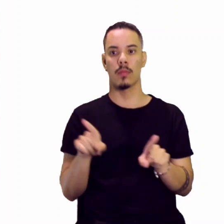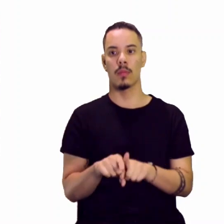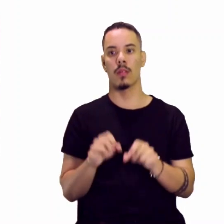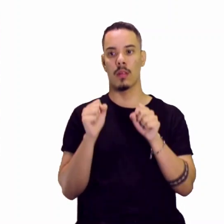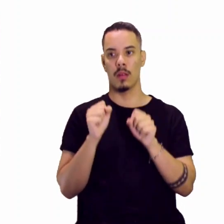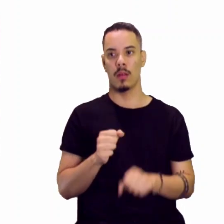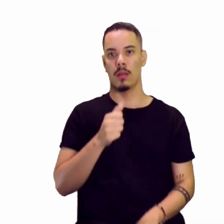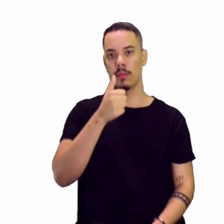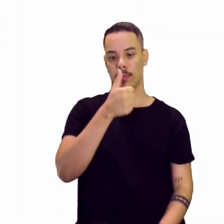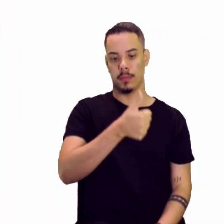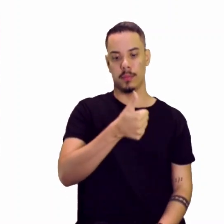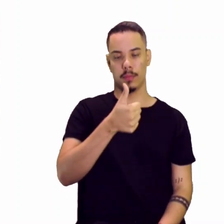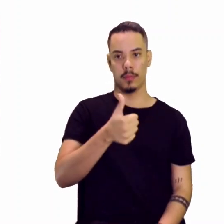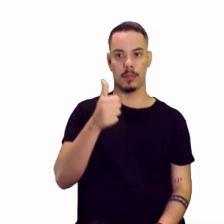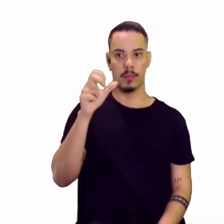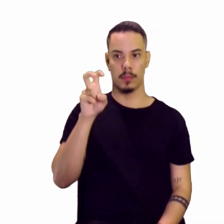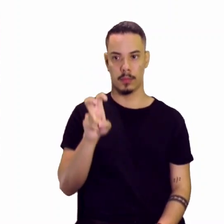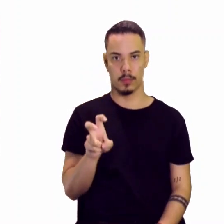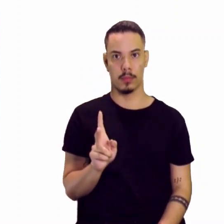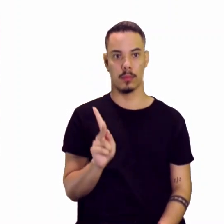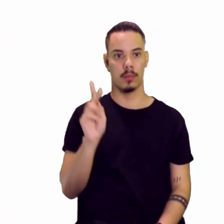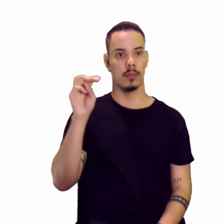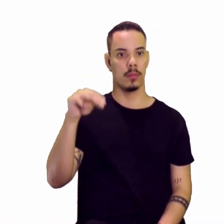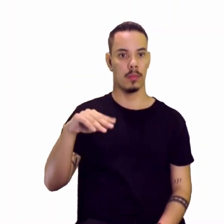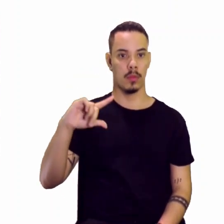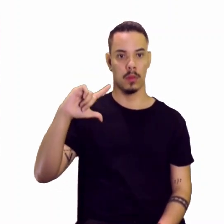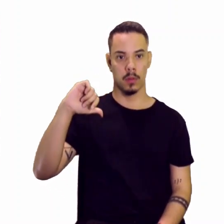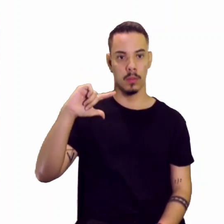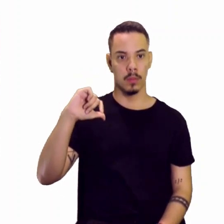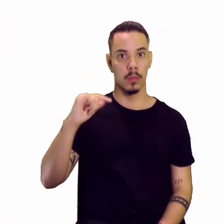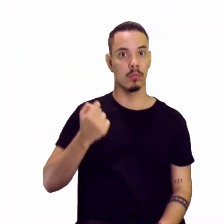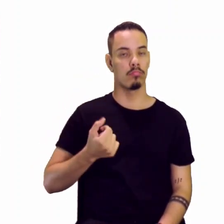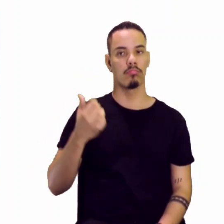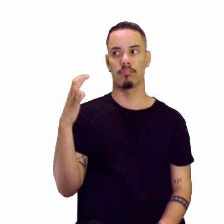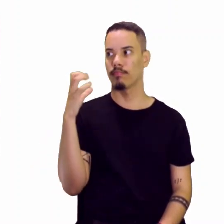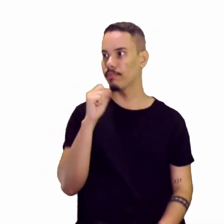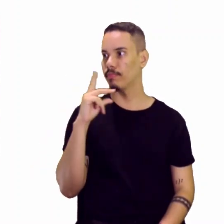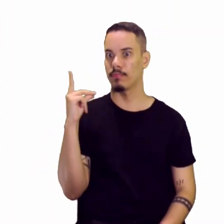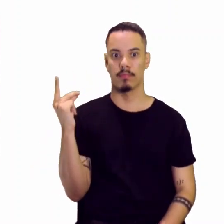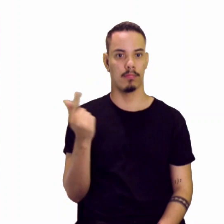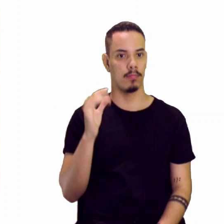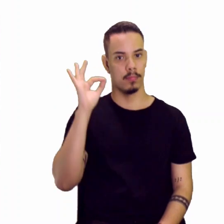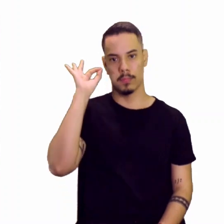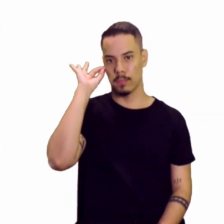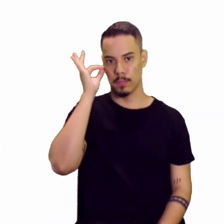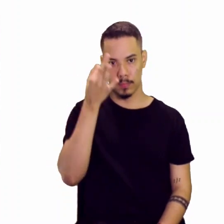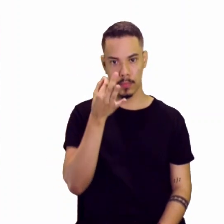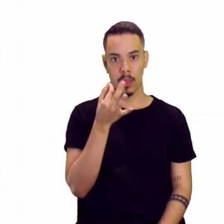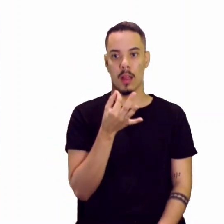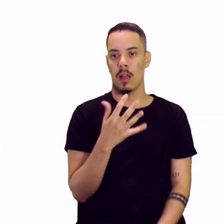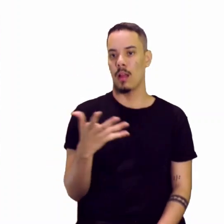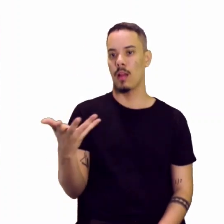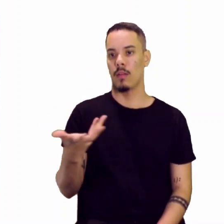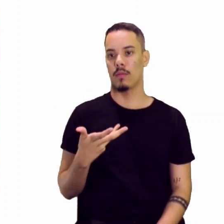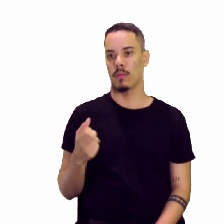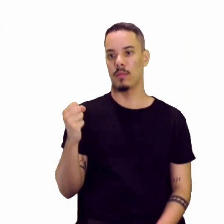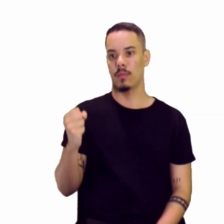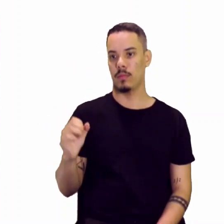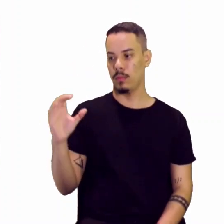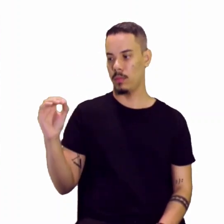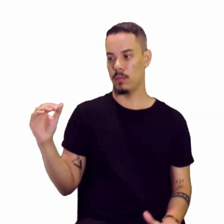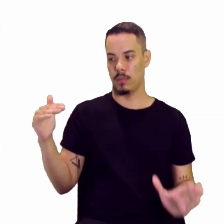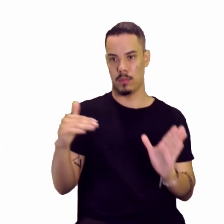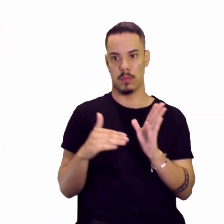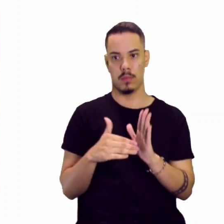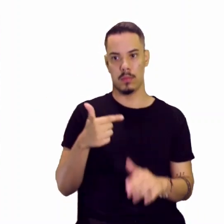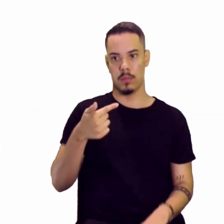de 115 km por hora em poucos segundos. A sua velocidade pode variar de 0 a